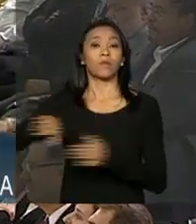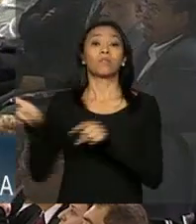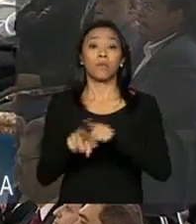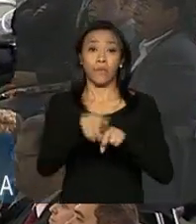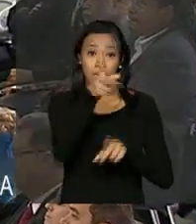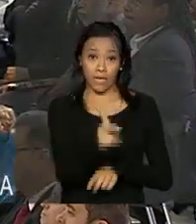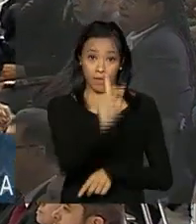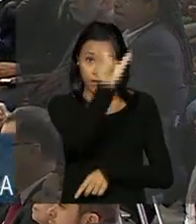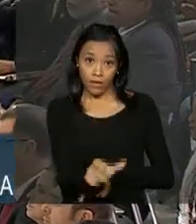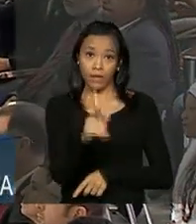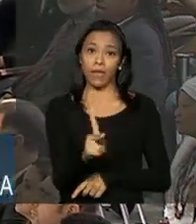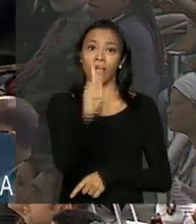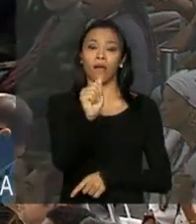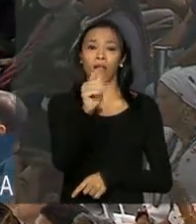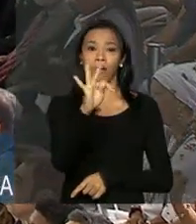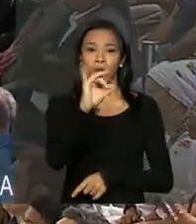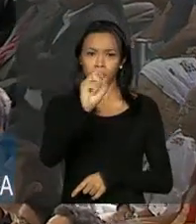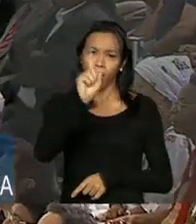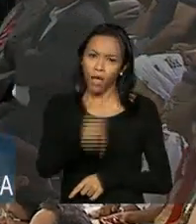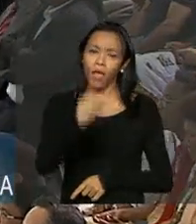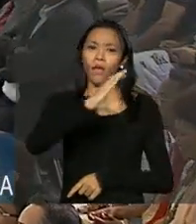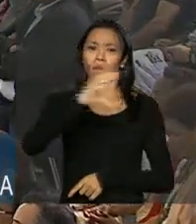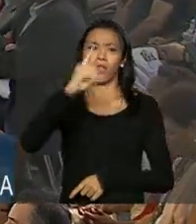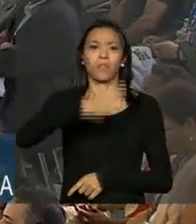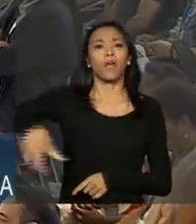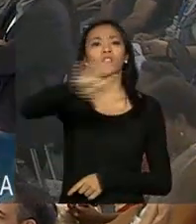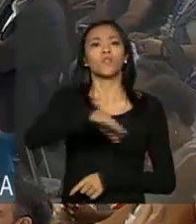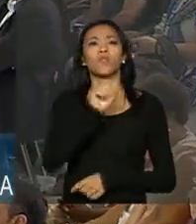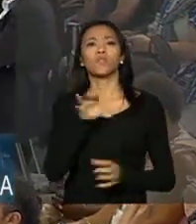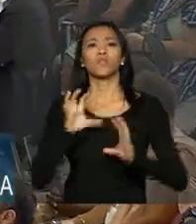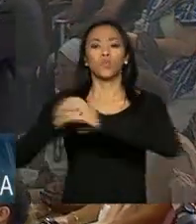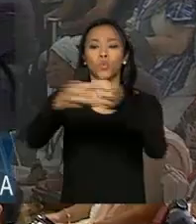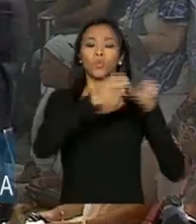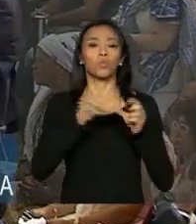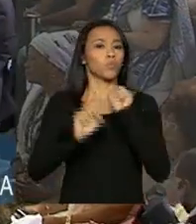da Coordenação Nacional das Comunidades Quilombolas, CONAC.